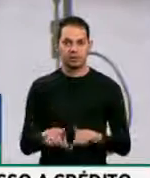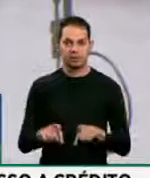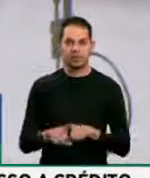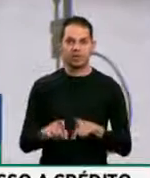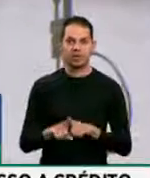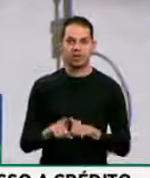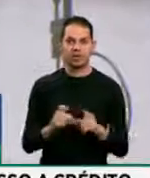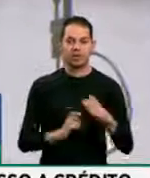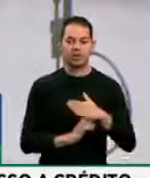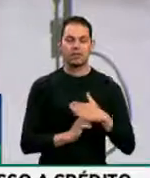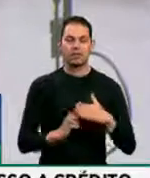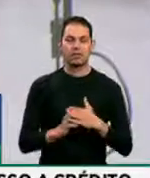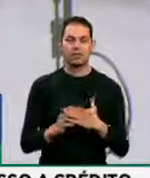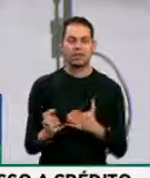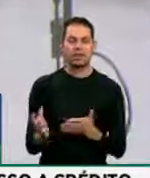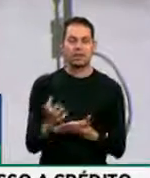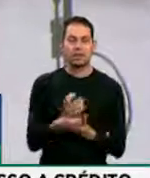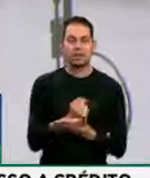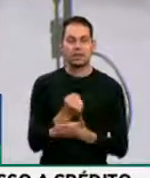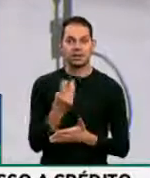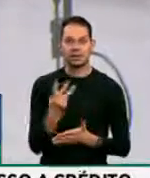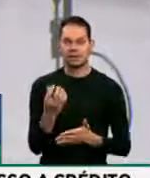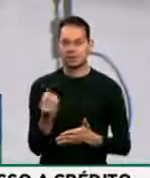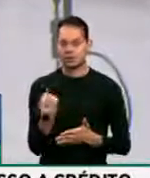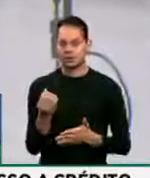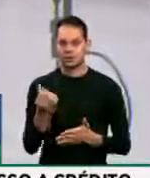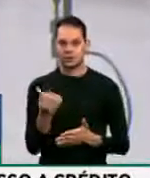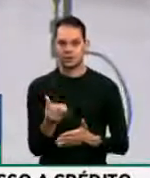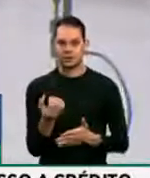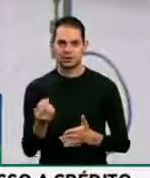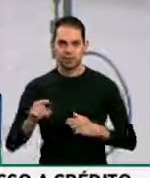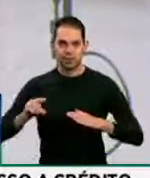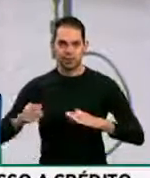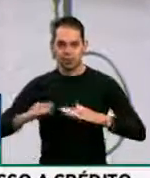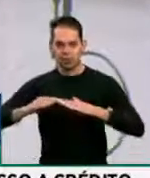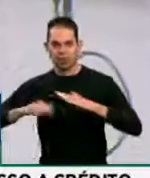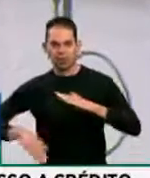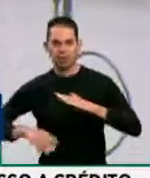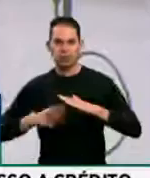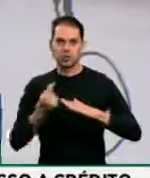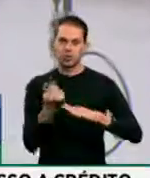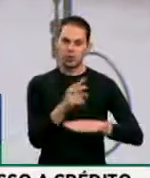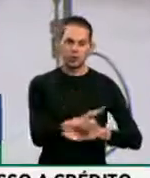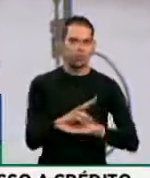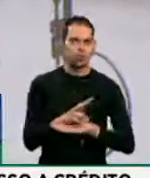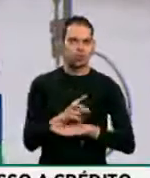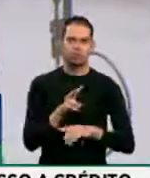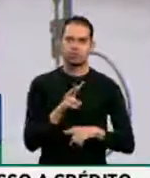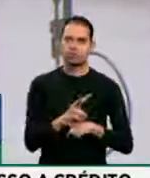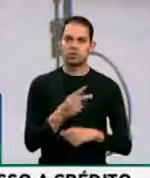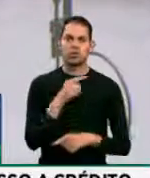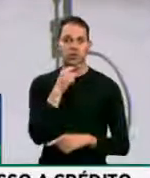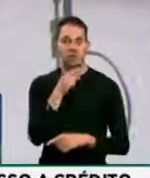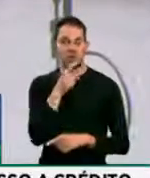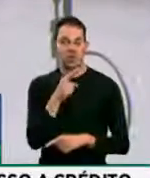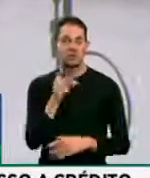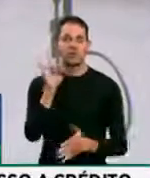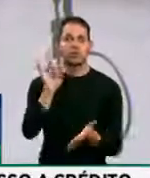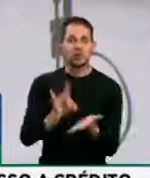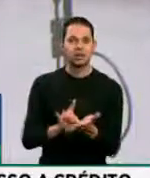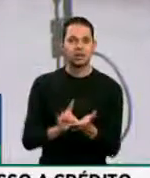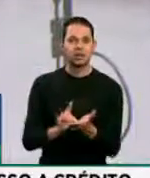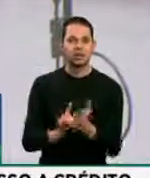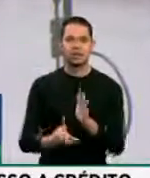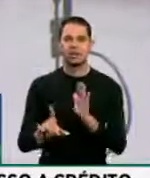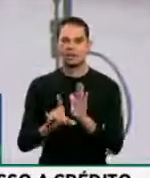a empresa que fatura menos de 360 mil reais, não poder ter acesso a esse crédito. A verdade é que